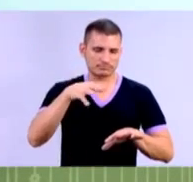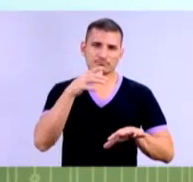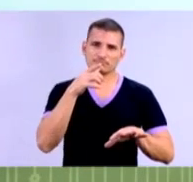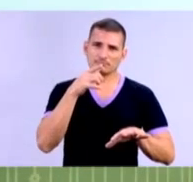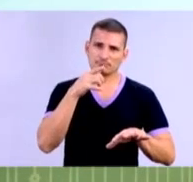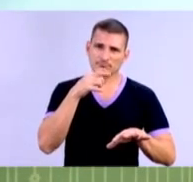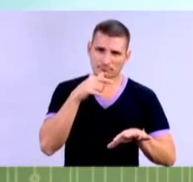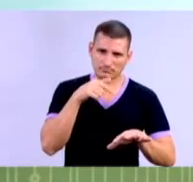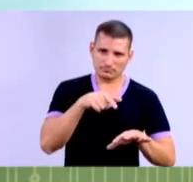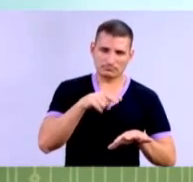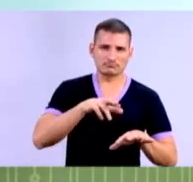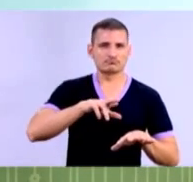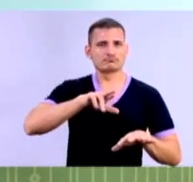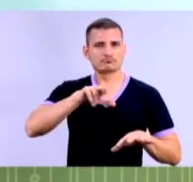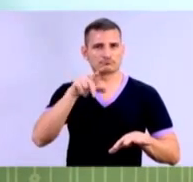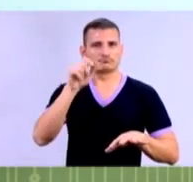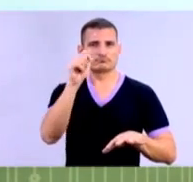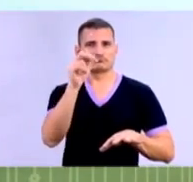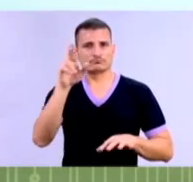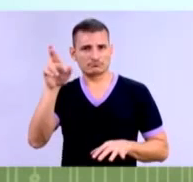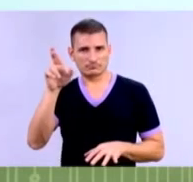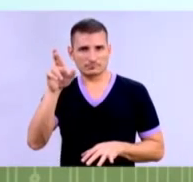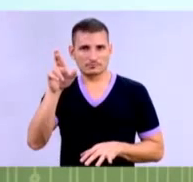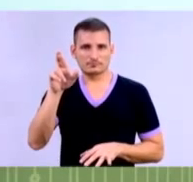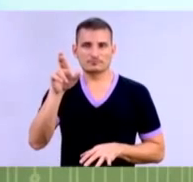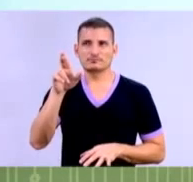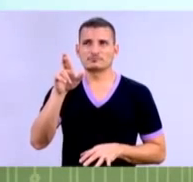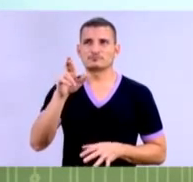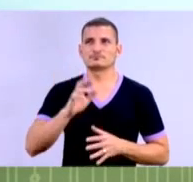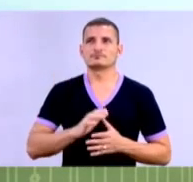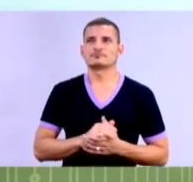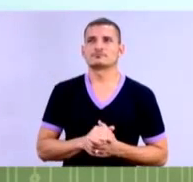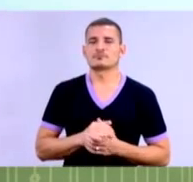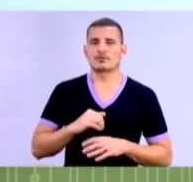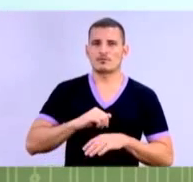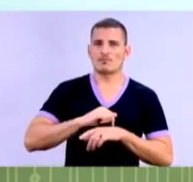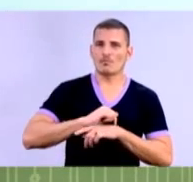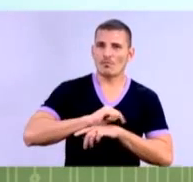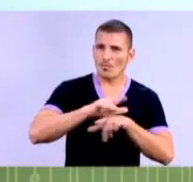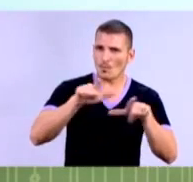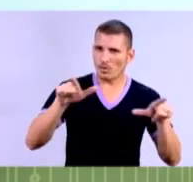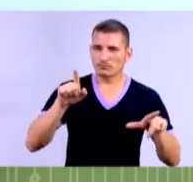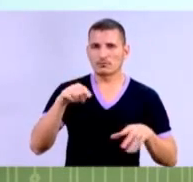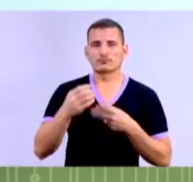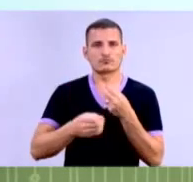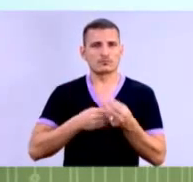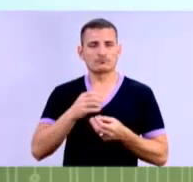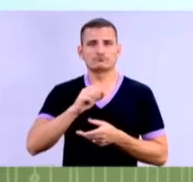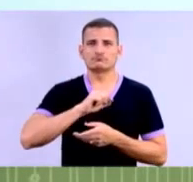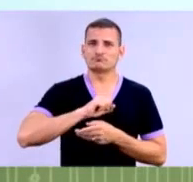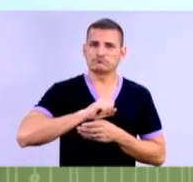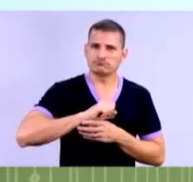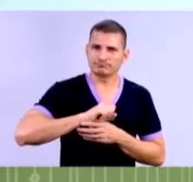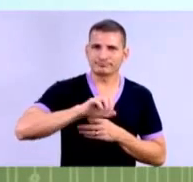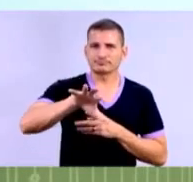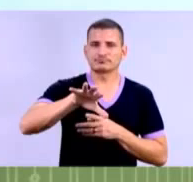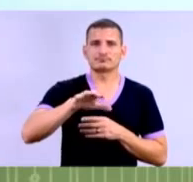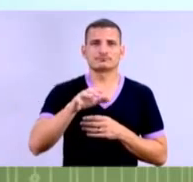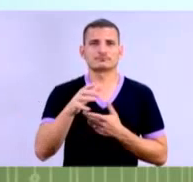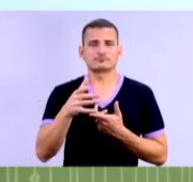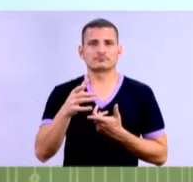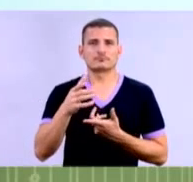ar. E no vácuo, que é onde calcula-se a velocidade real da luz, que são alguns milhões